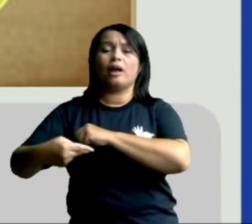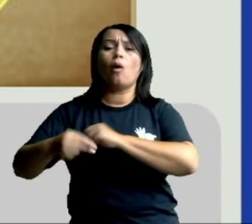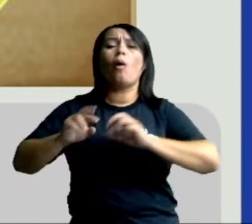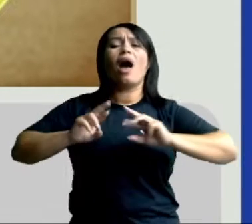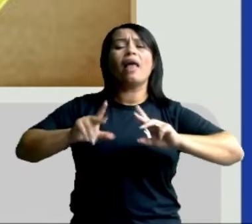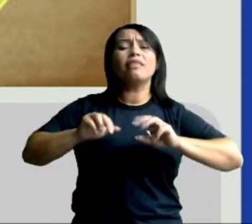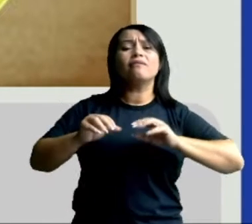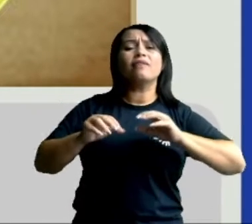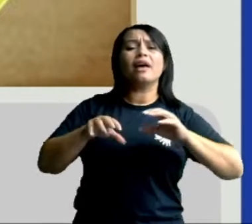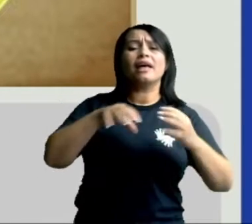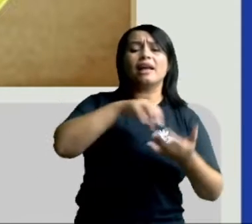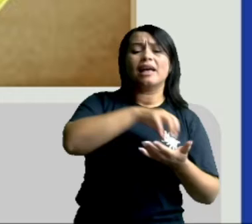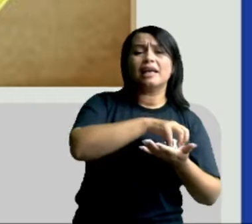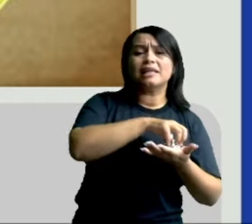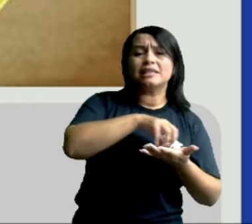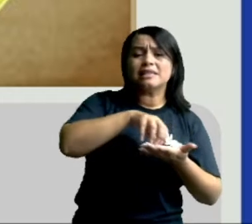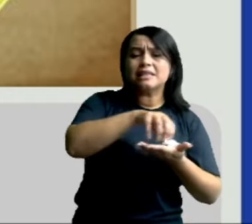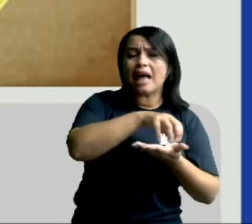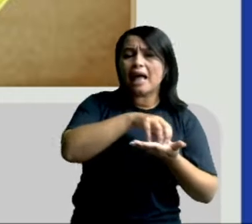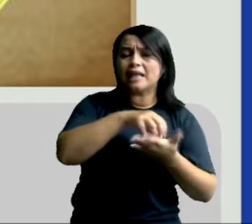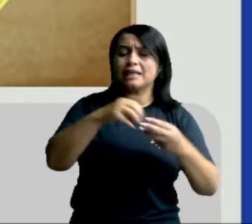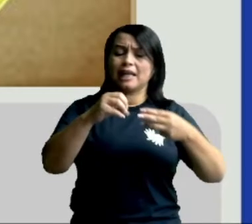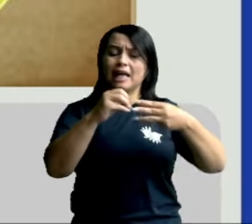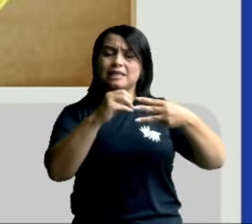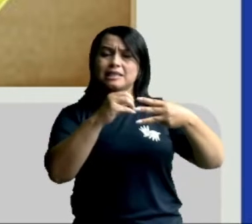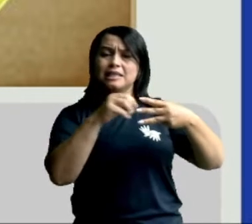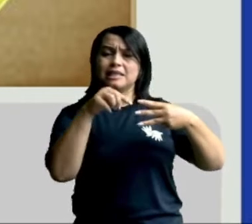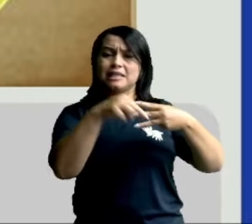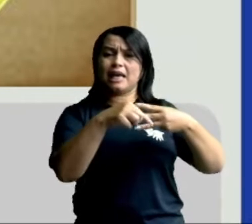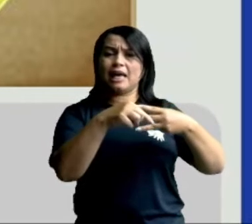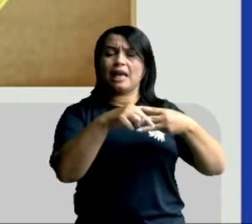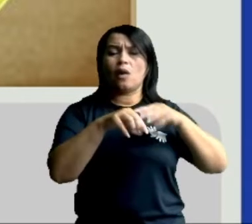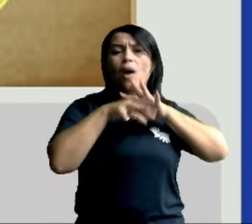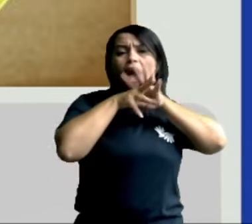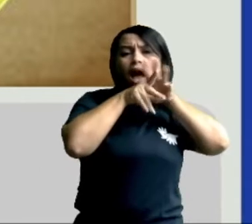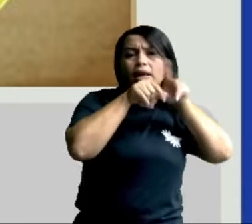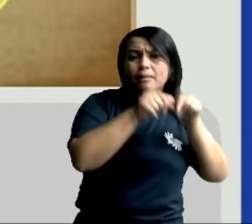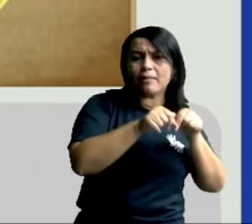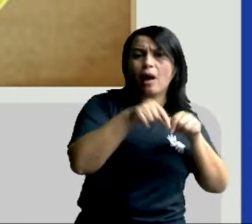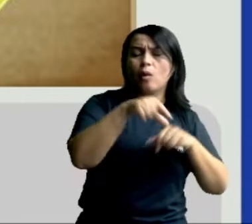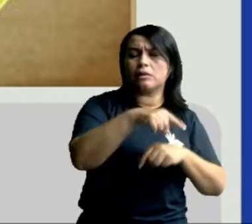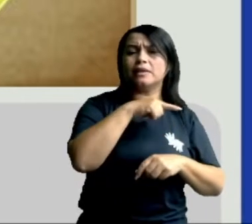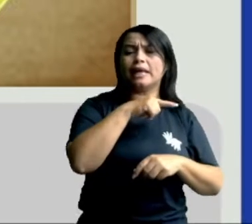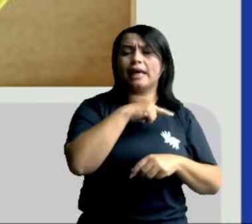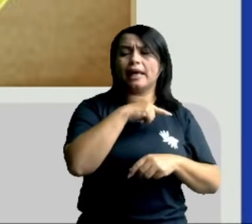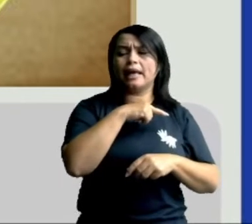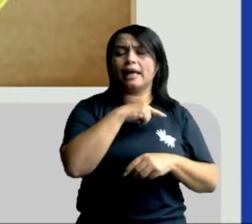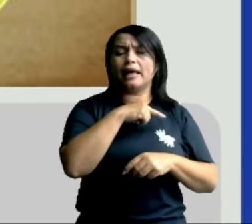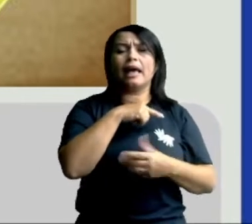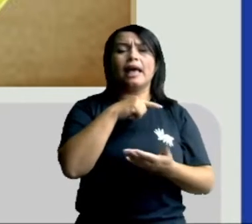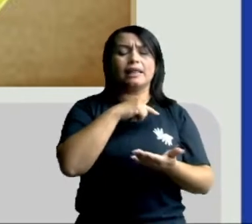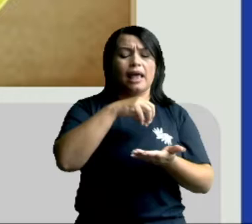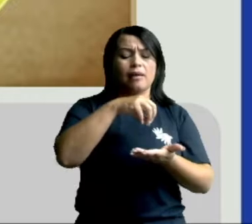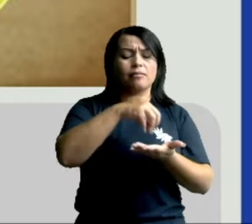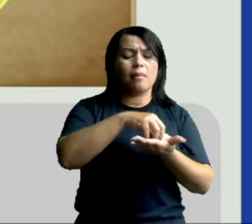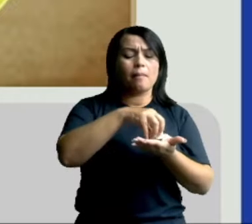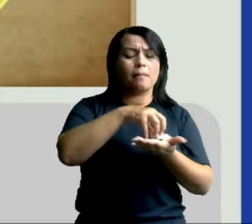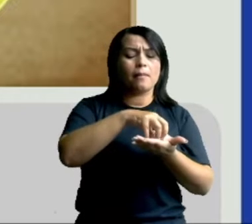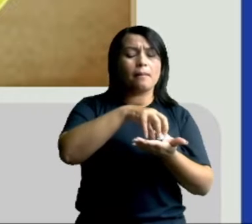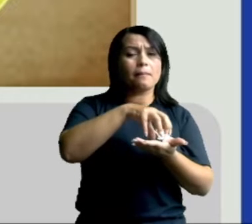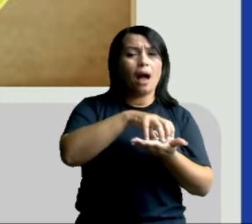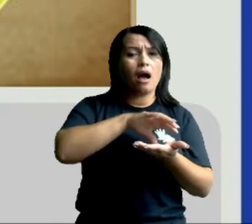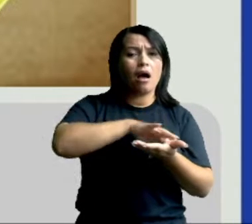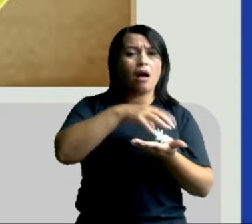A diferença entre elas é que a célula eucariótica animal vai possuir membrana